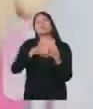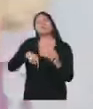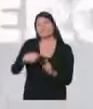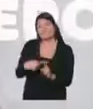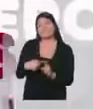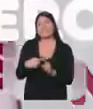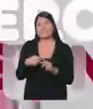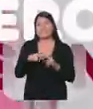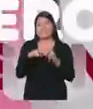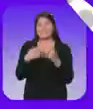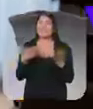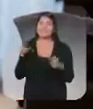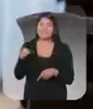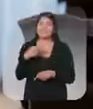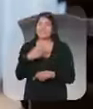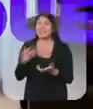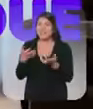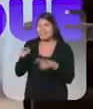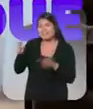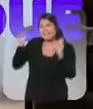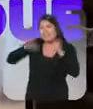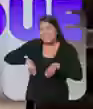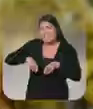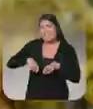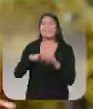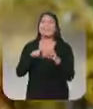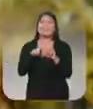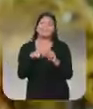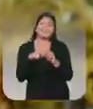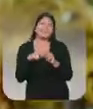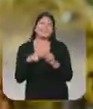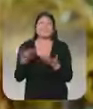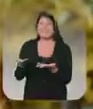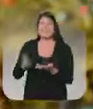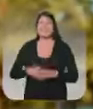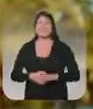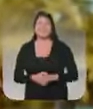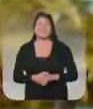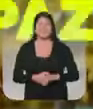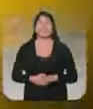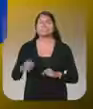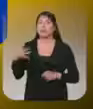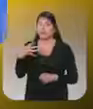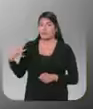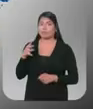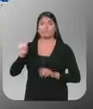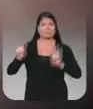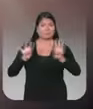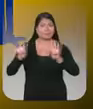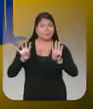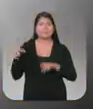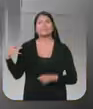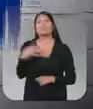É por isso que eu quero o Wilson. É por isso que eu quero, porque quero quem é capaz.